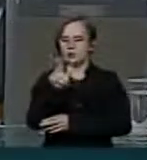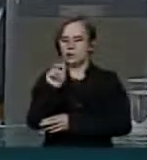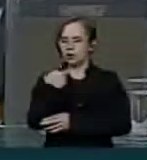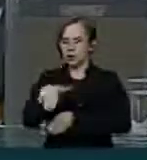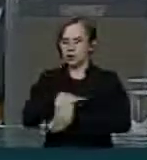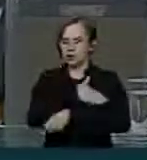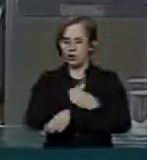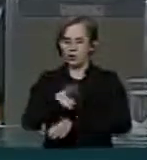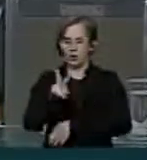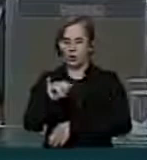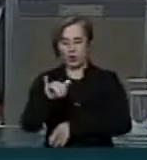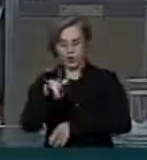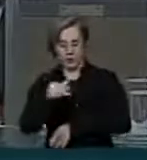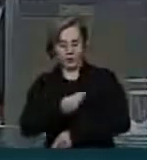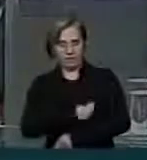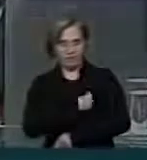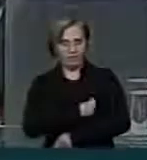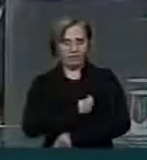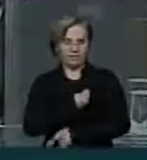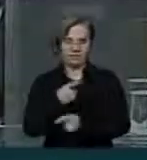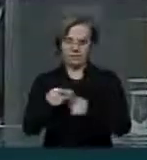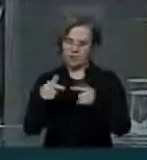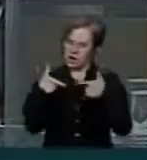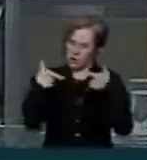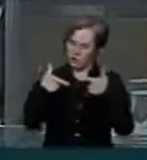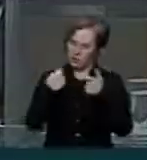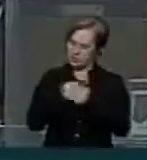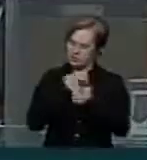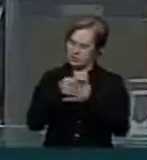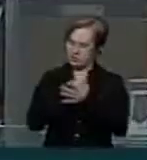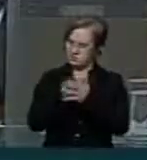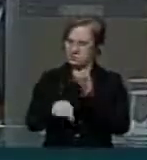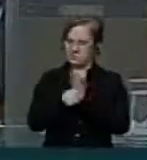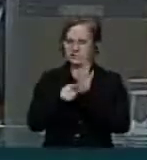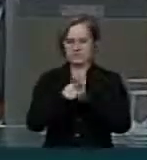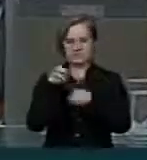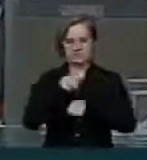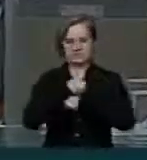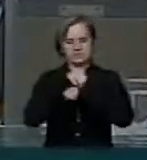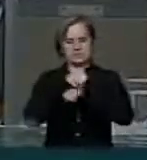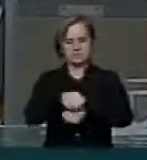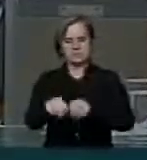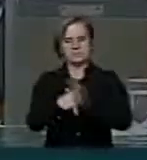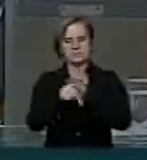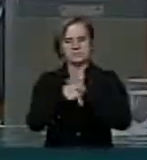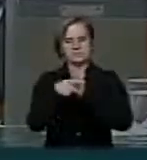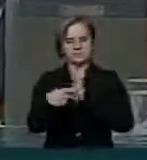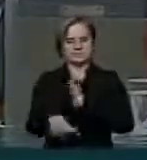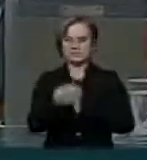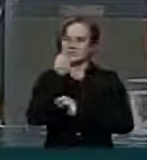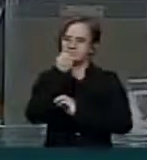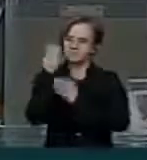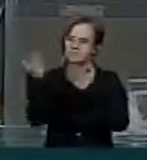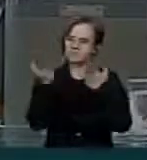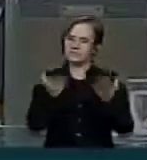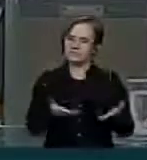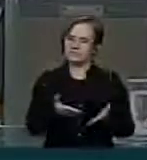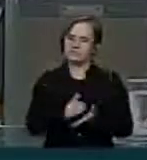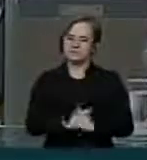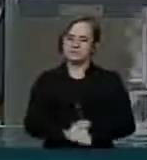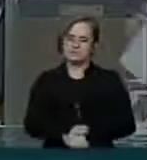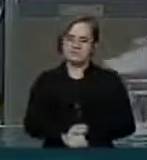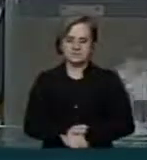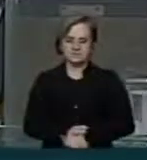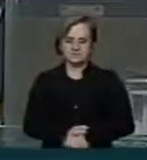Não só pela idade, viu, Nazareno, mas um velho militante da causa do transporte. Seja bem-vindo